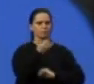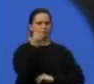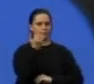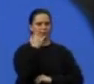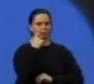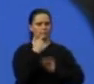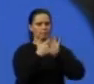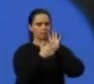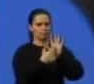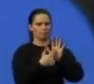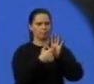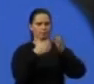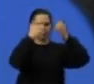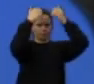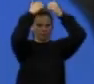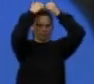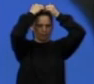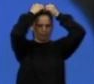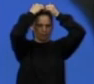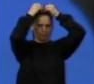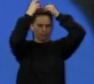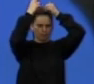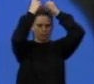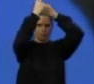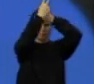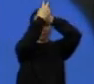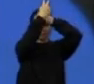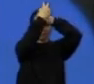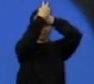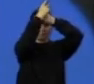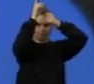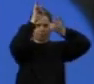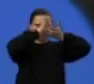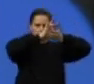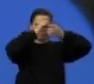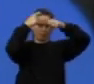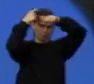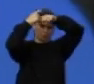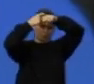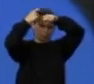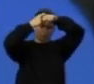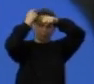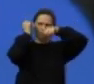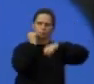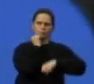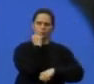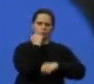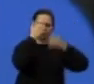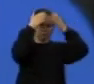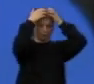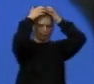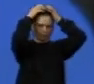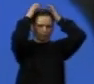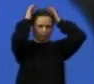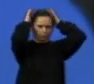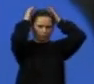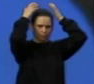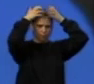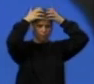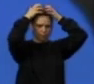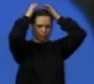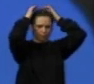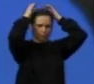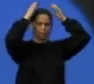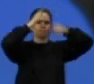que o cérebro é protegido por uma caixa óssea, conhecida como crânio. Logo, este é o